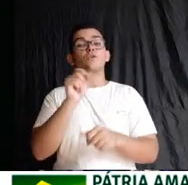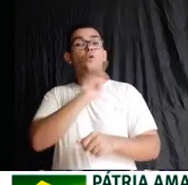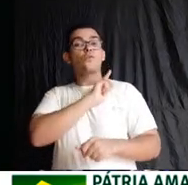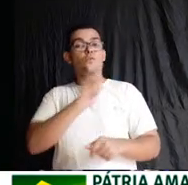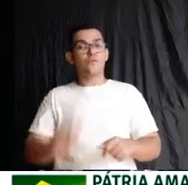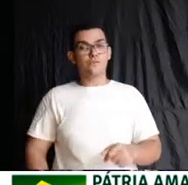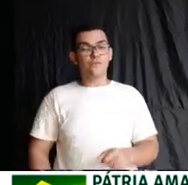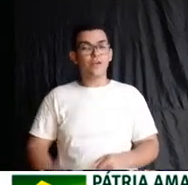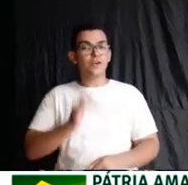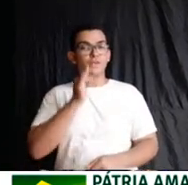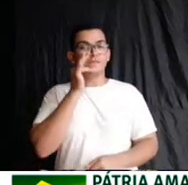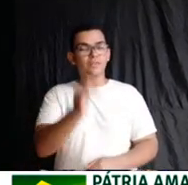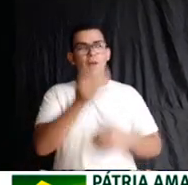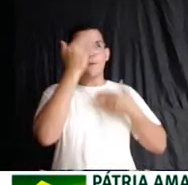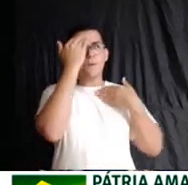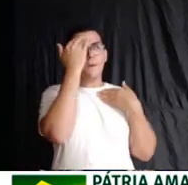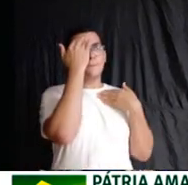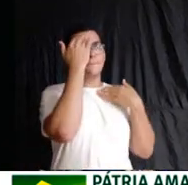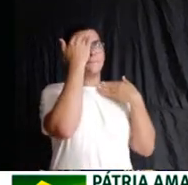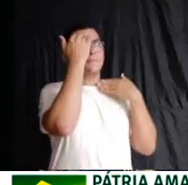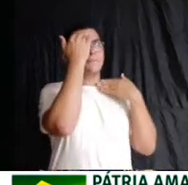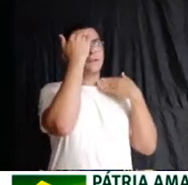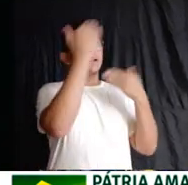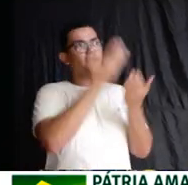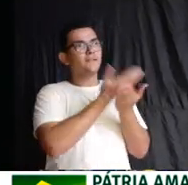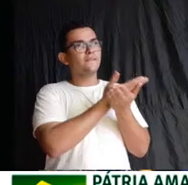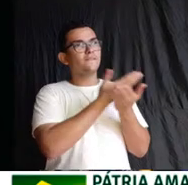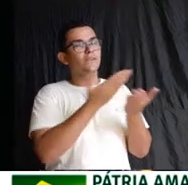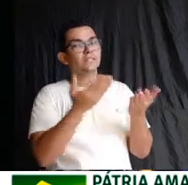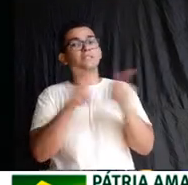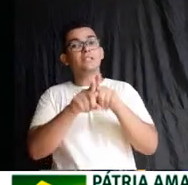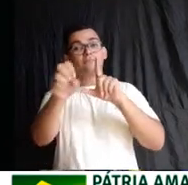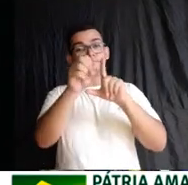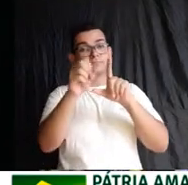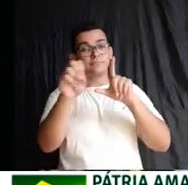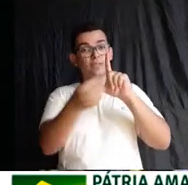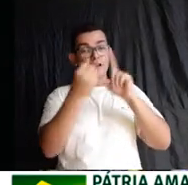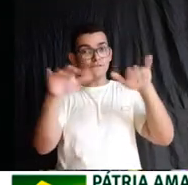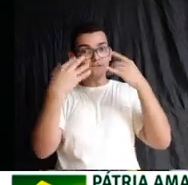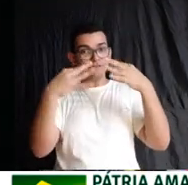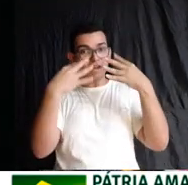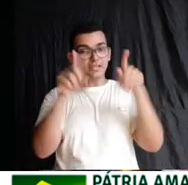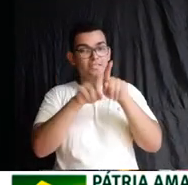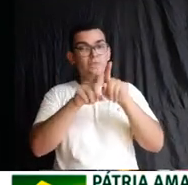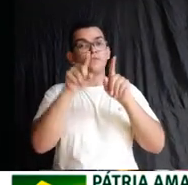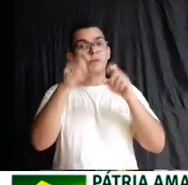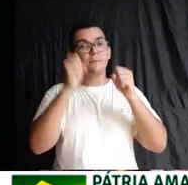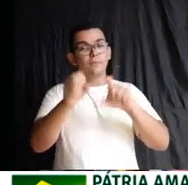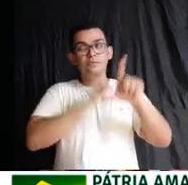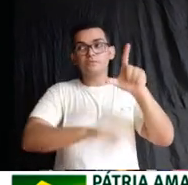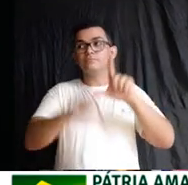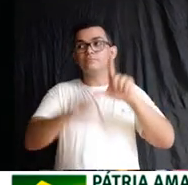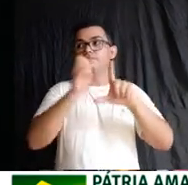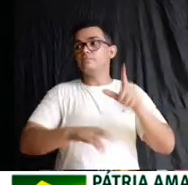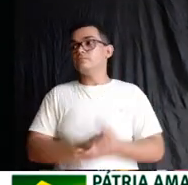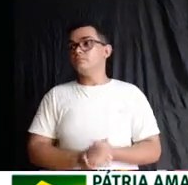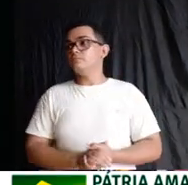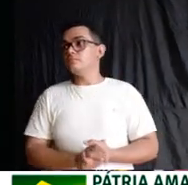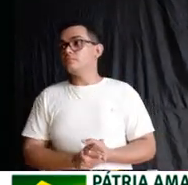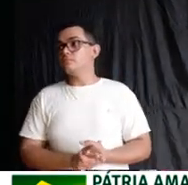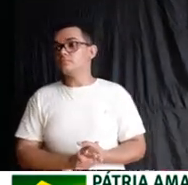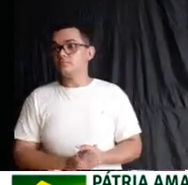Federal. Muito obrigado a vocês que estão assistindo e vão compartilhando. Deixa eu perguntar para o meu amigo aqui, o